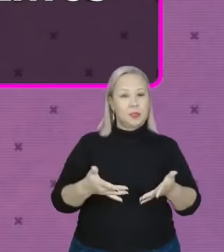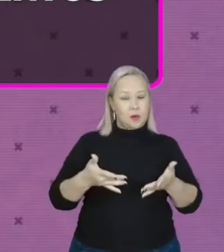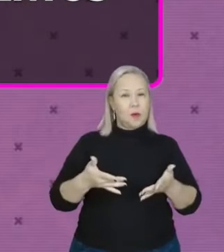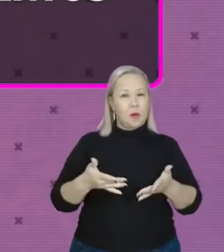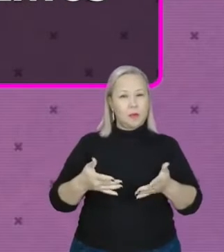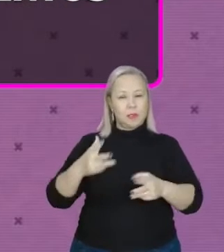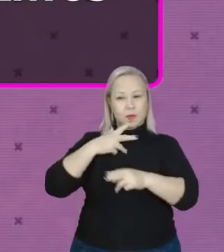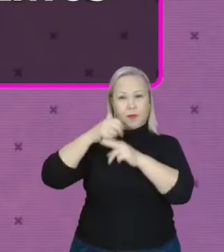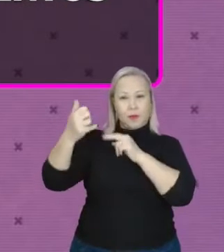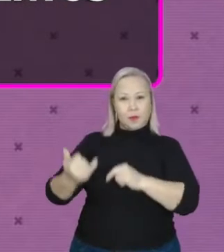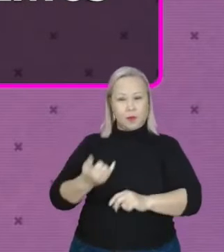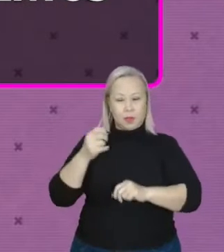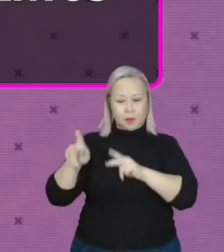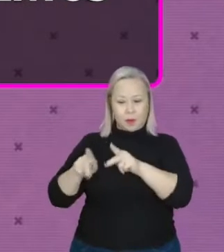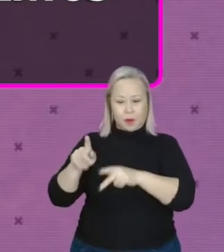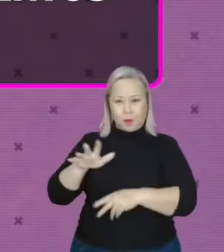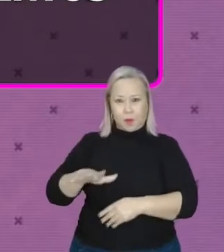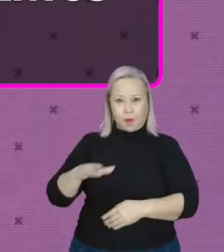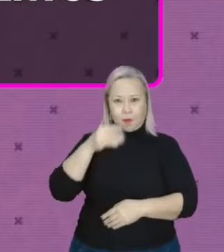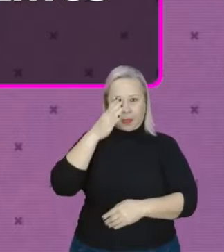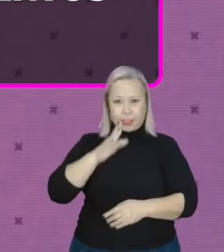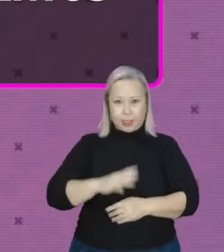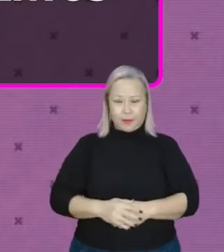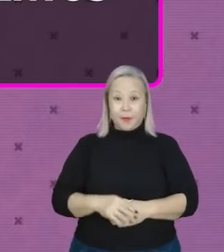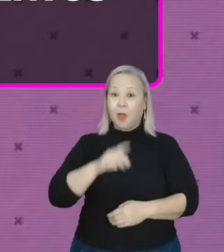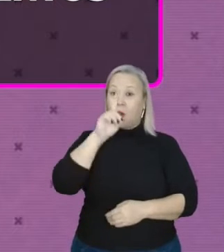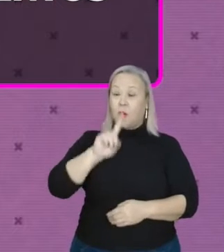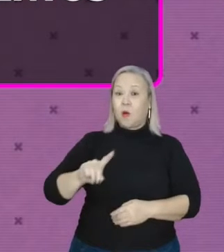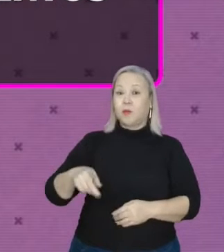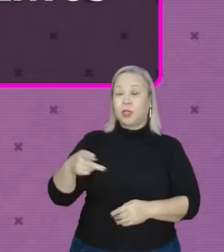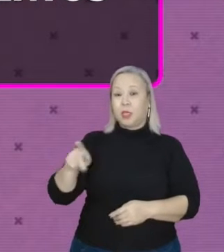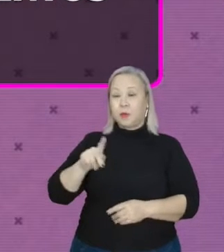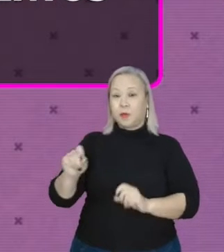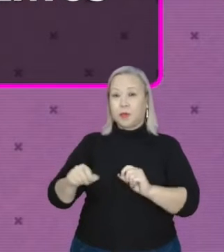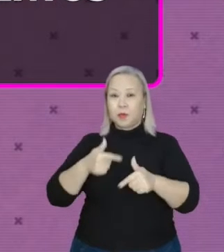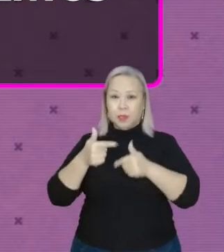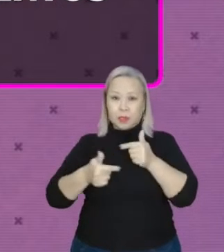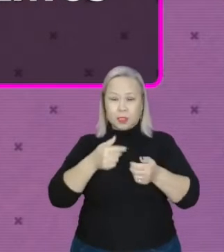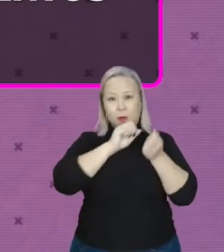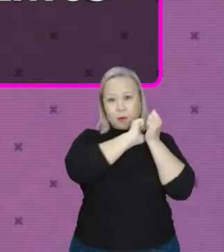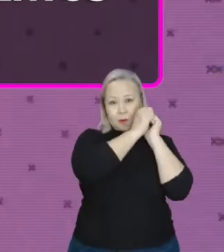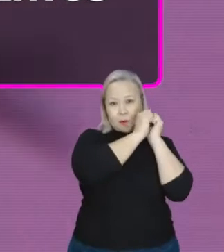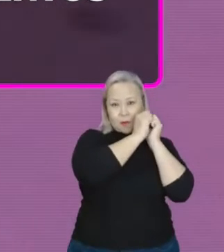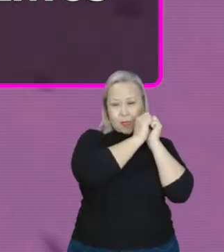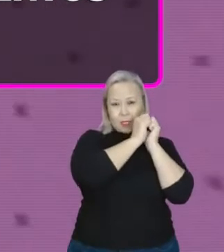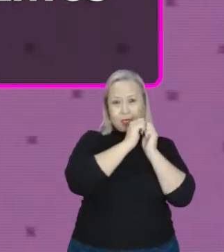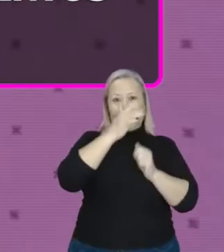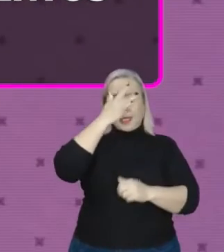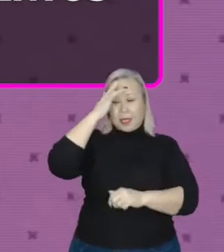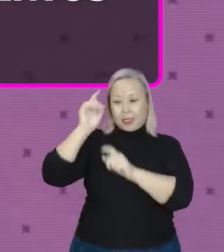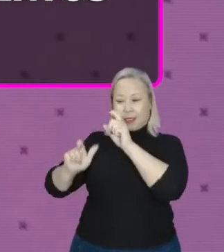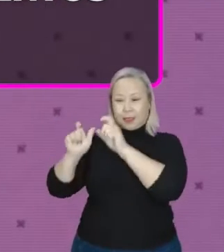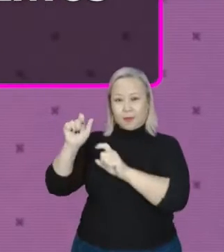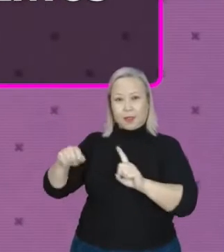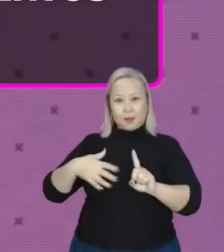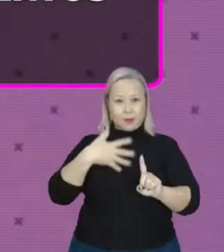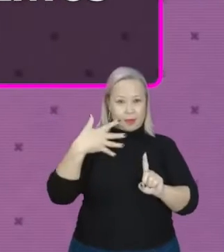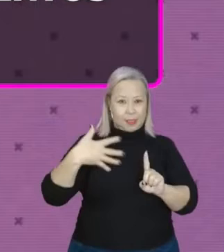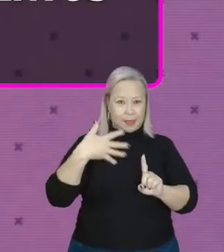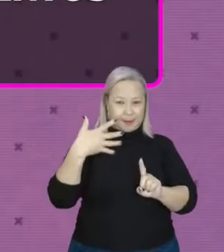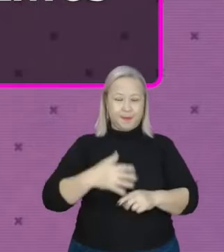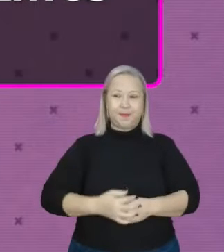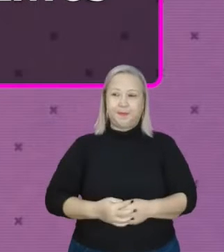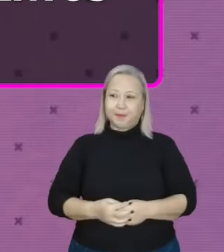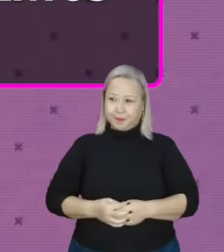importantes para a população brasileira, como os direitos dos professores, das trabalhadoras domésticas e das pessoas LGBTQIA+.